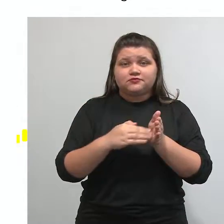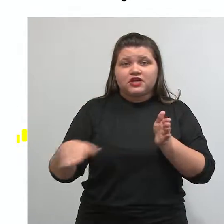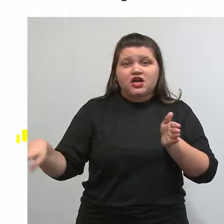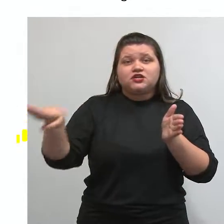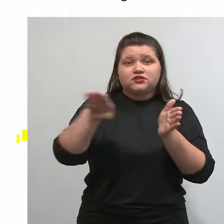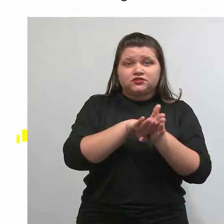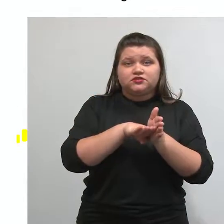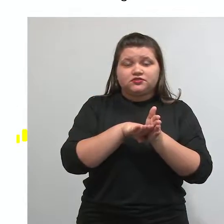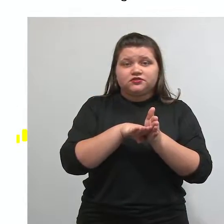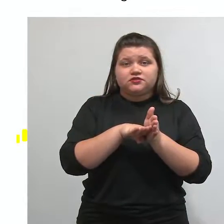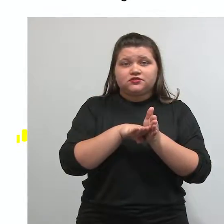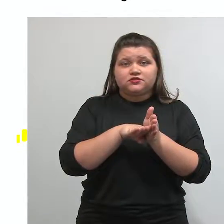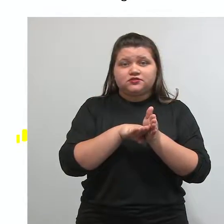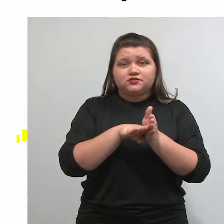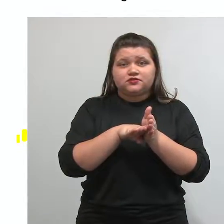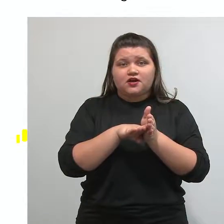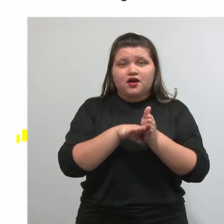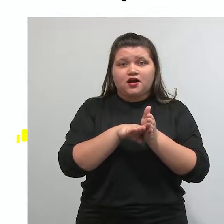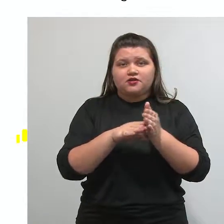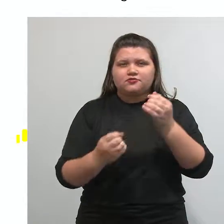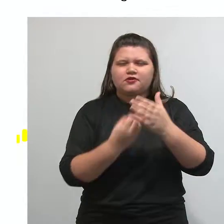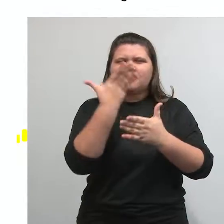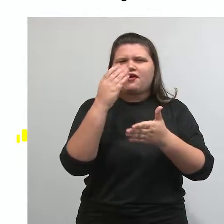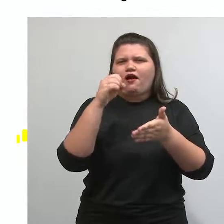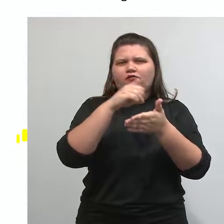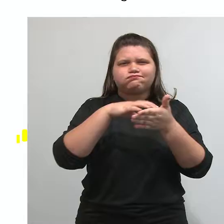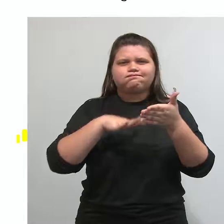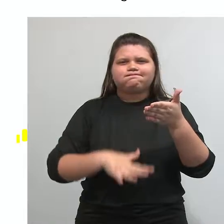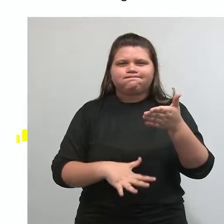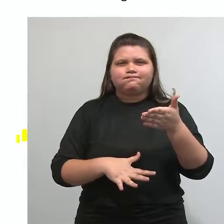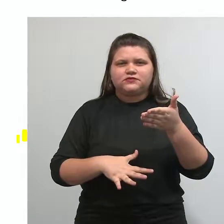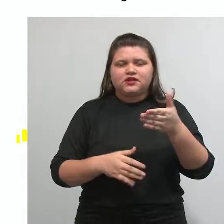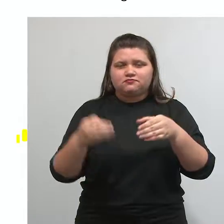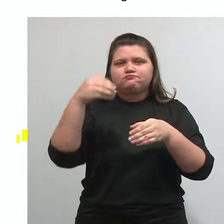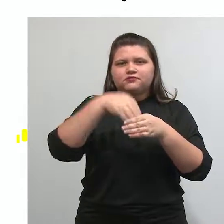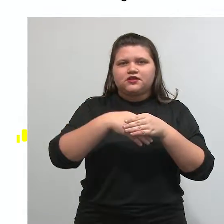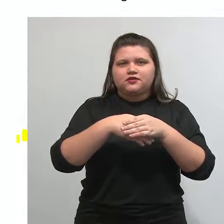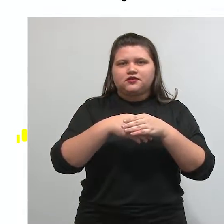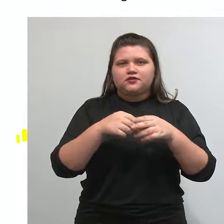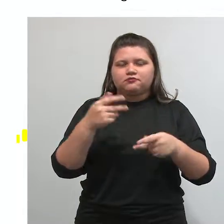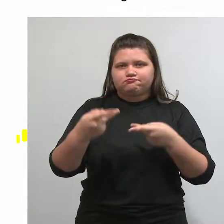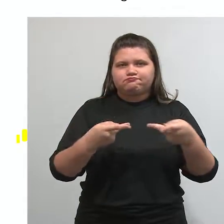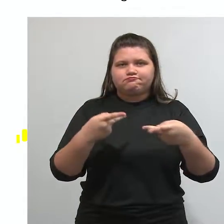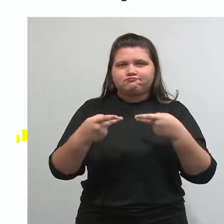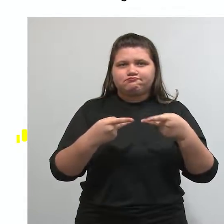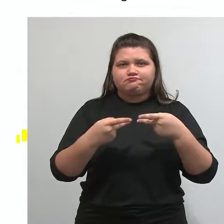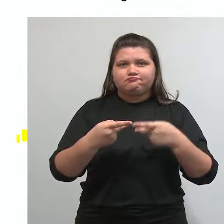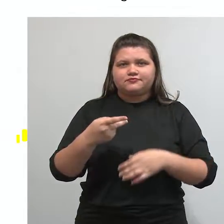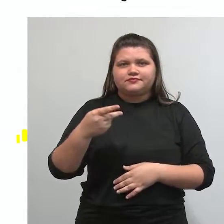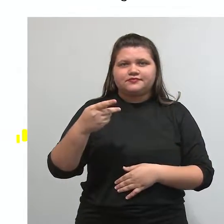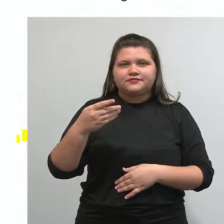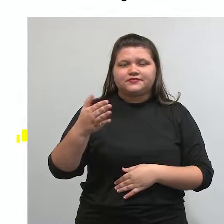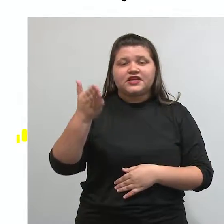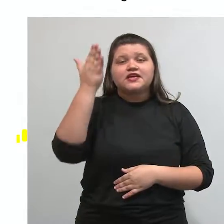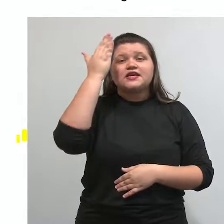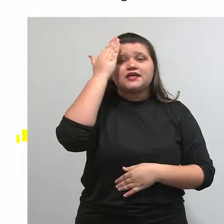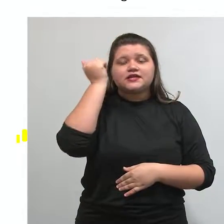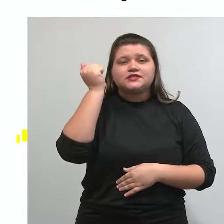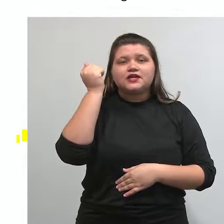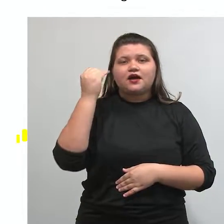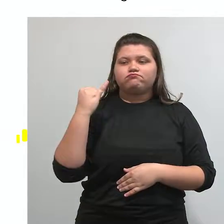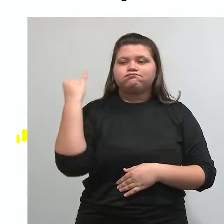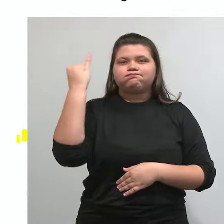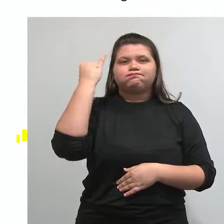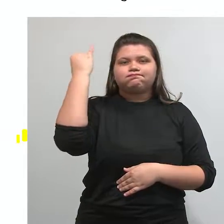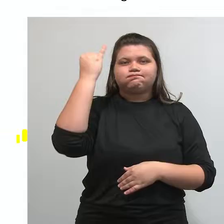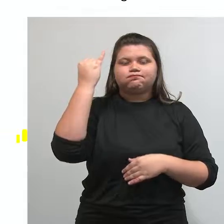a atividade que você vai propor dentro do teu projeto, você saiba as informações básicas,